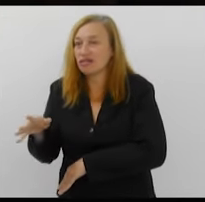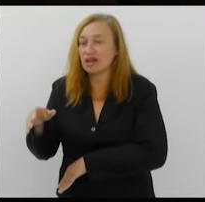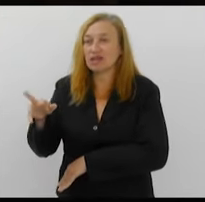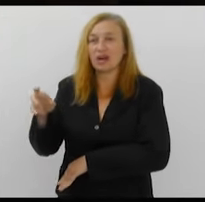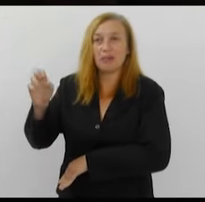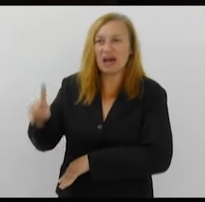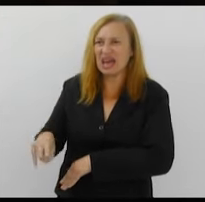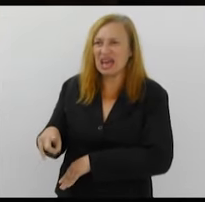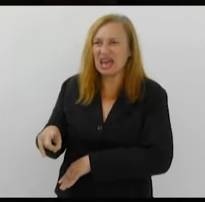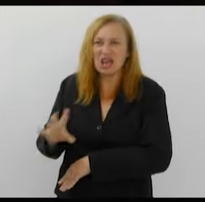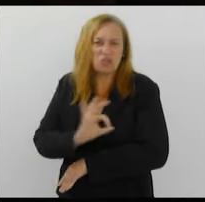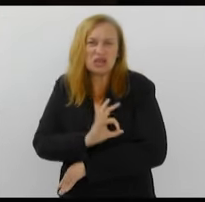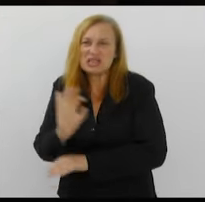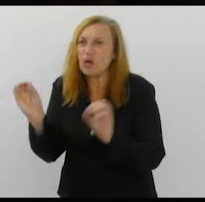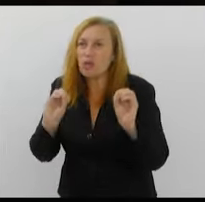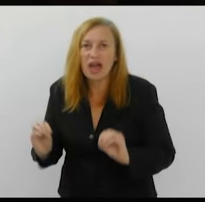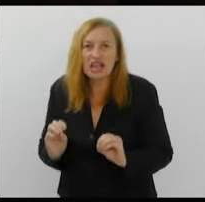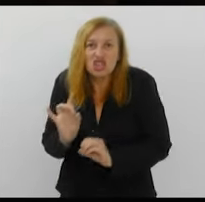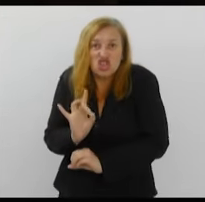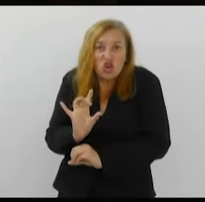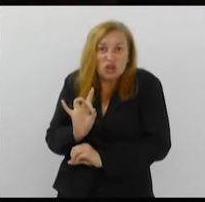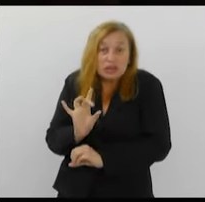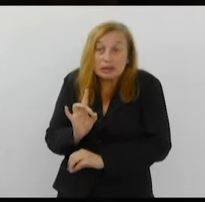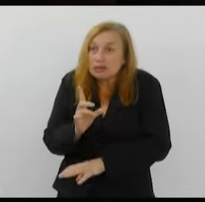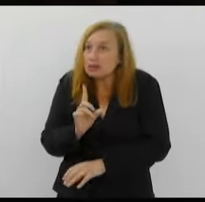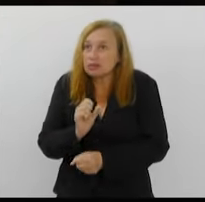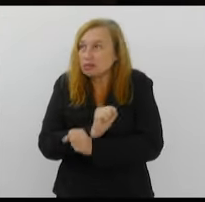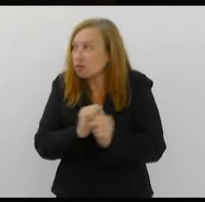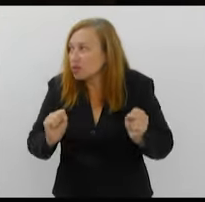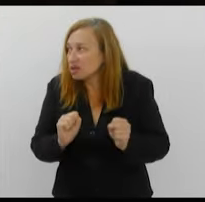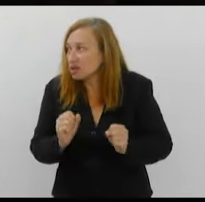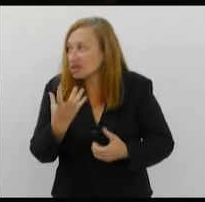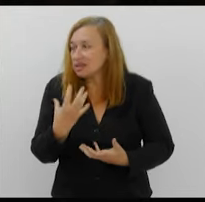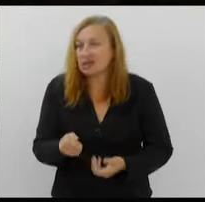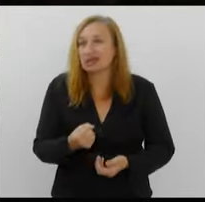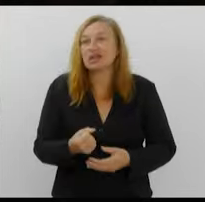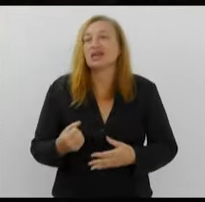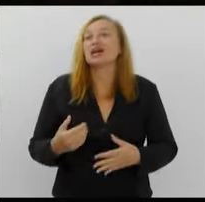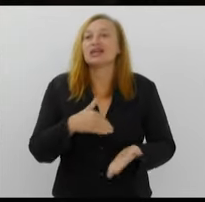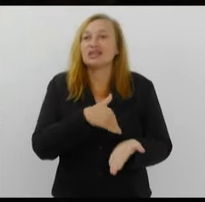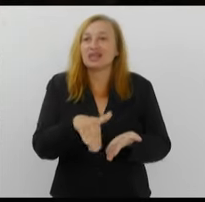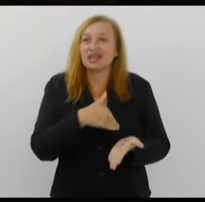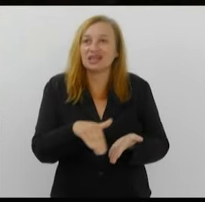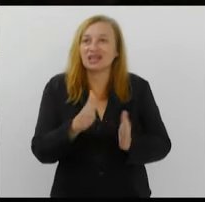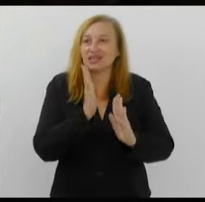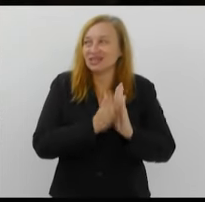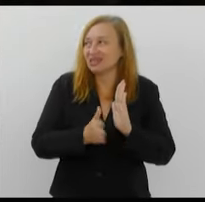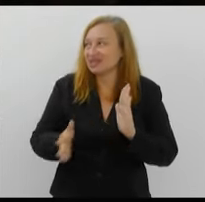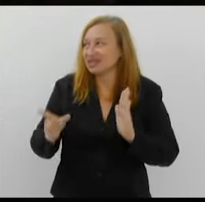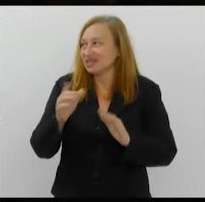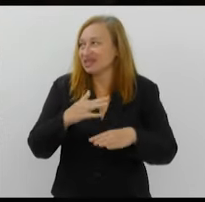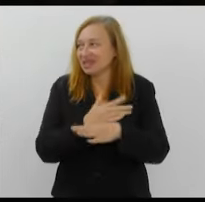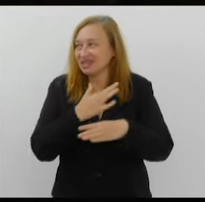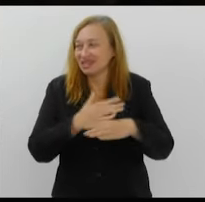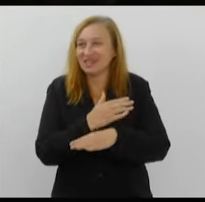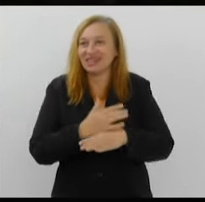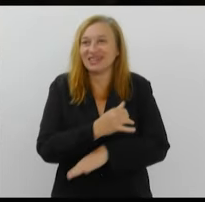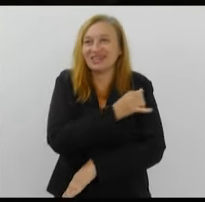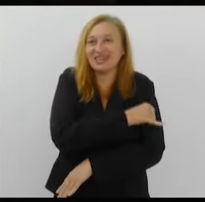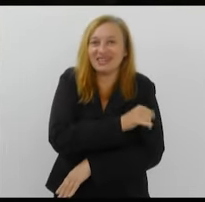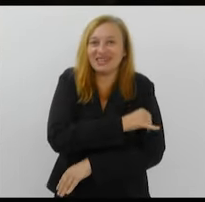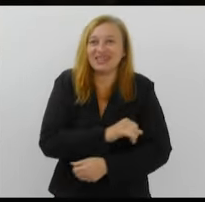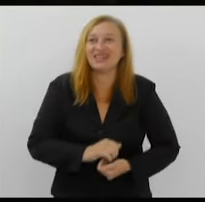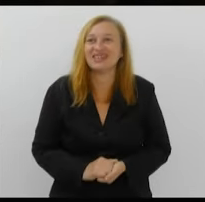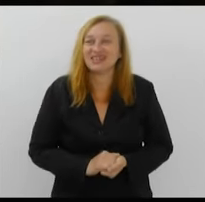sem escolta, sem nada. Eu não posso admitir que uma equipe da Secretaria de Ordem Pública da cidade do Rio de Janeiro possa adentrar